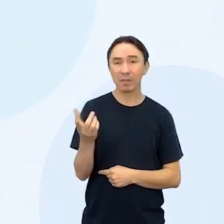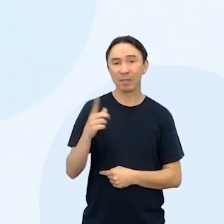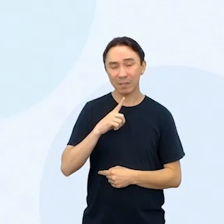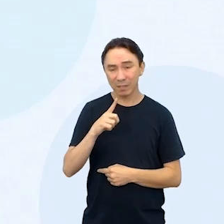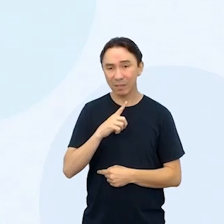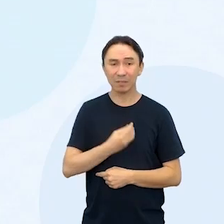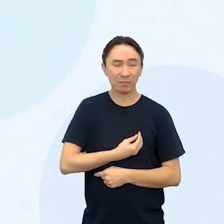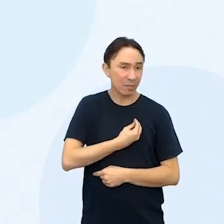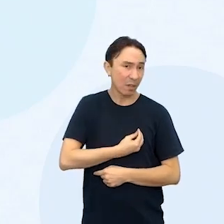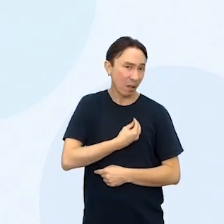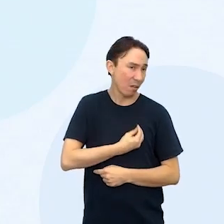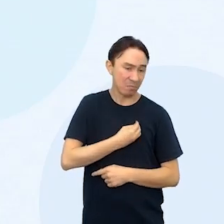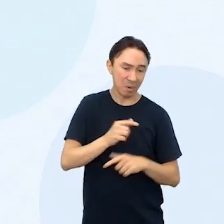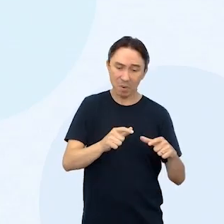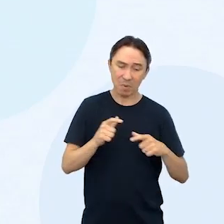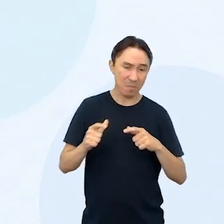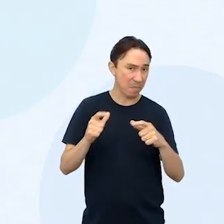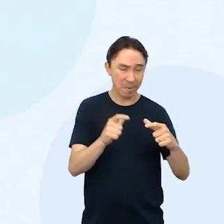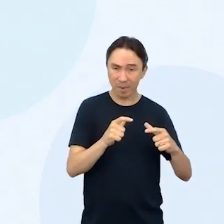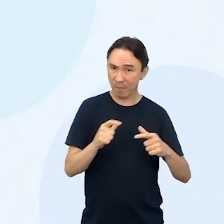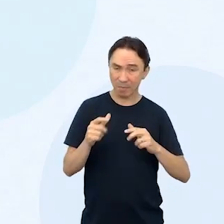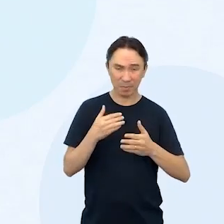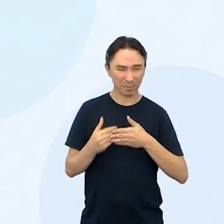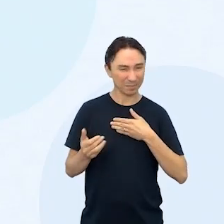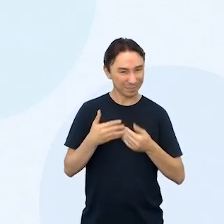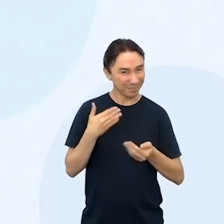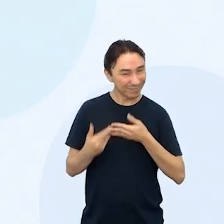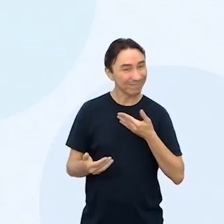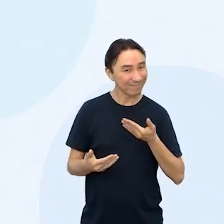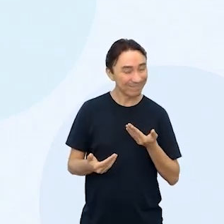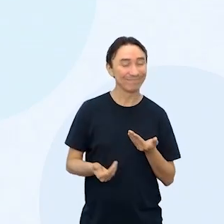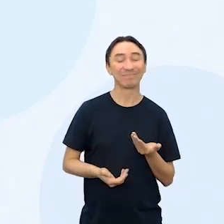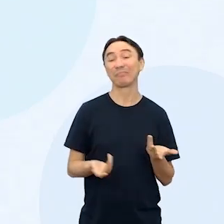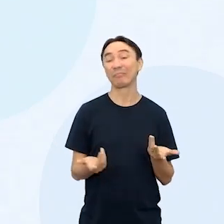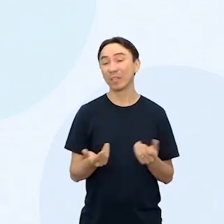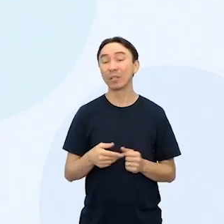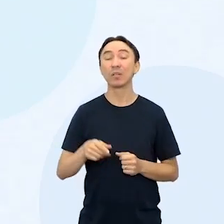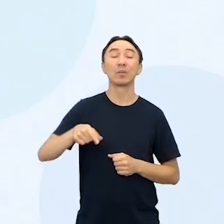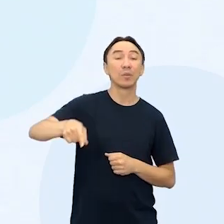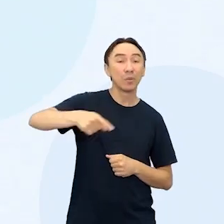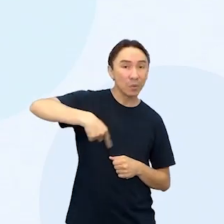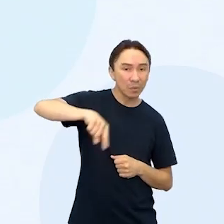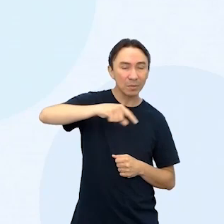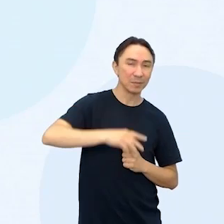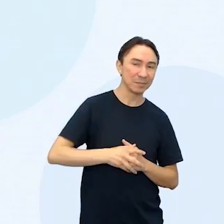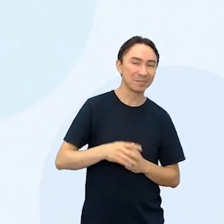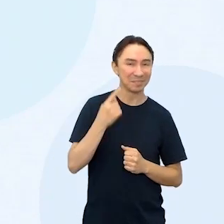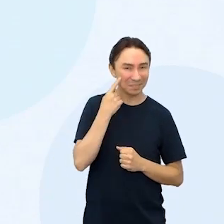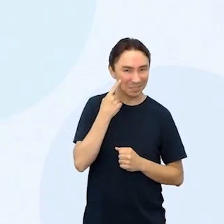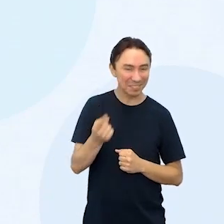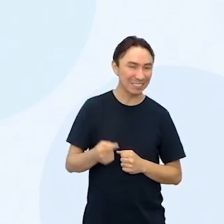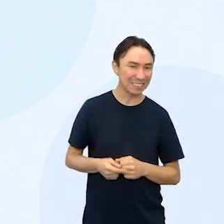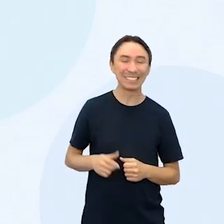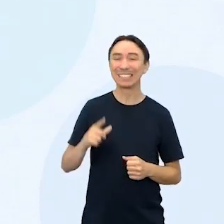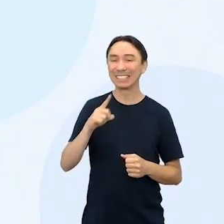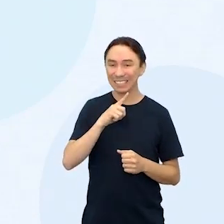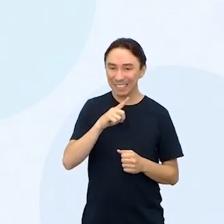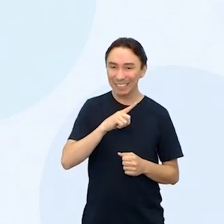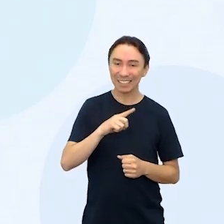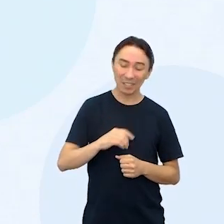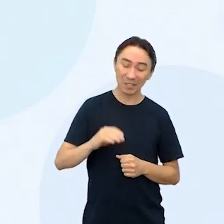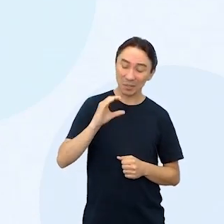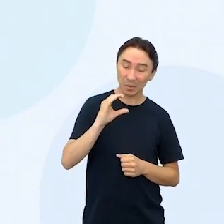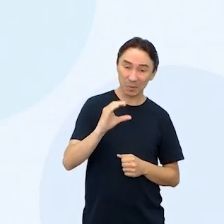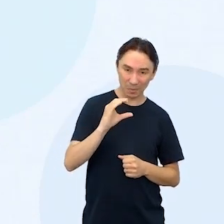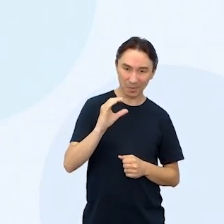sociais e educacionais. Então, para a gente conseguir identificar que estamos utilizando comunicação